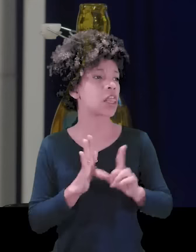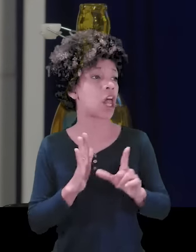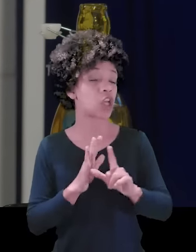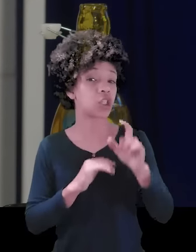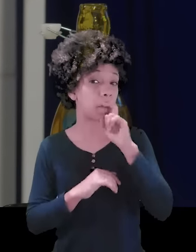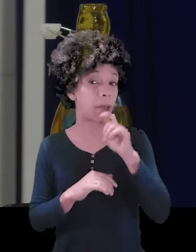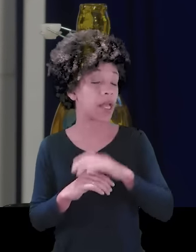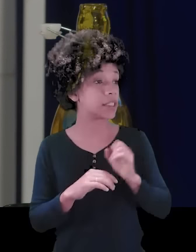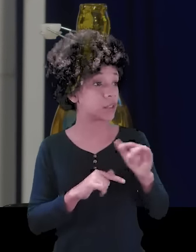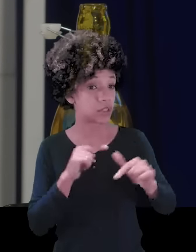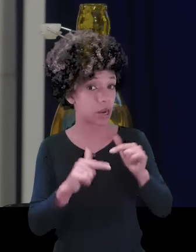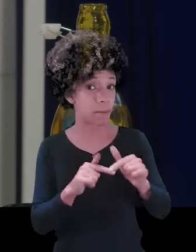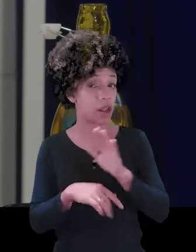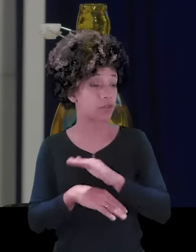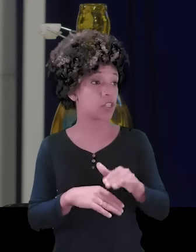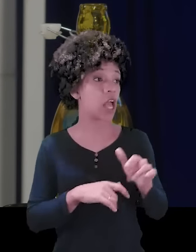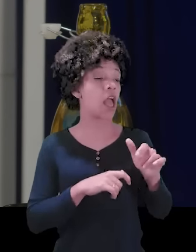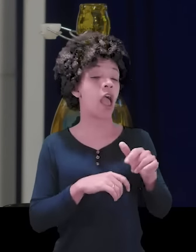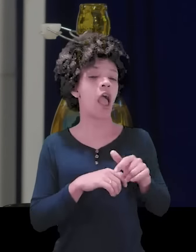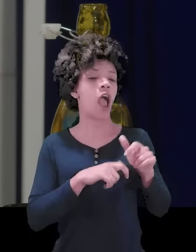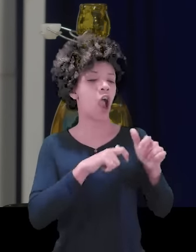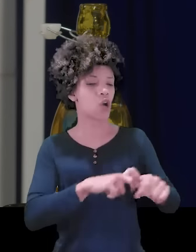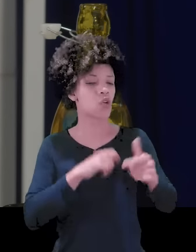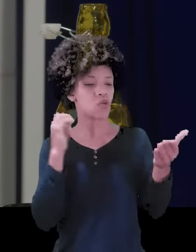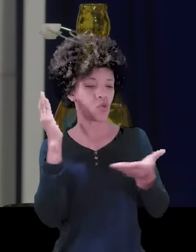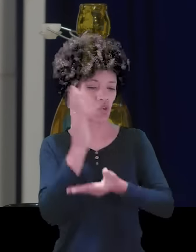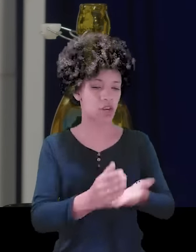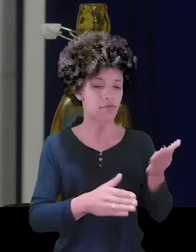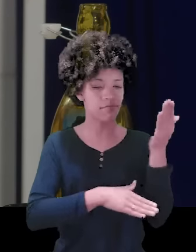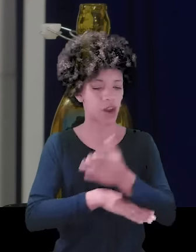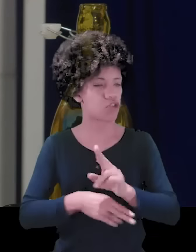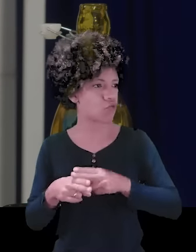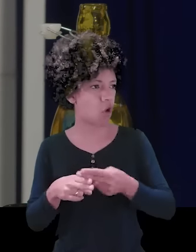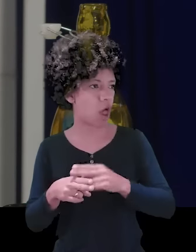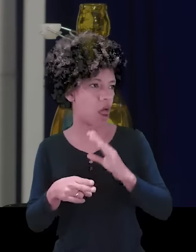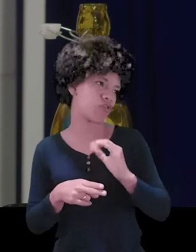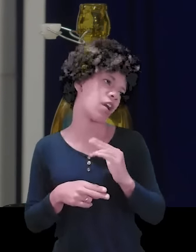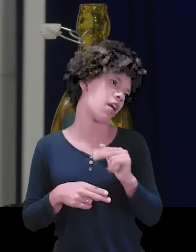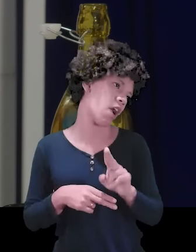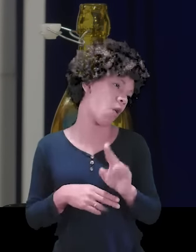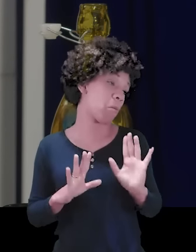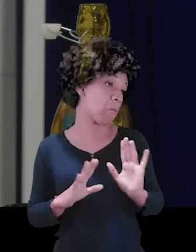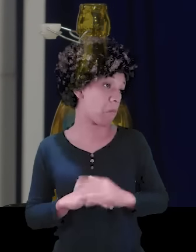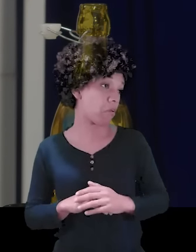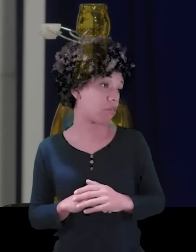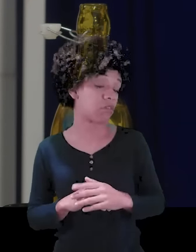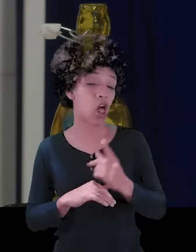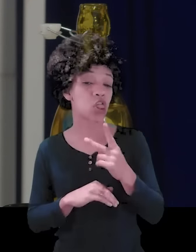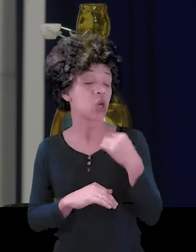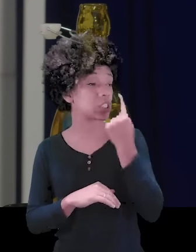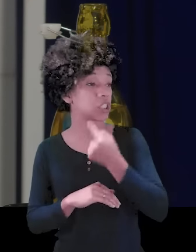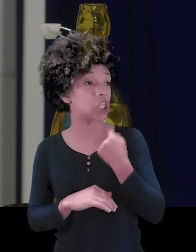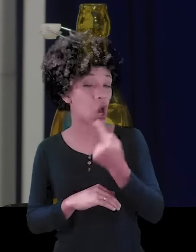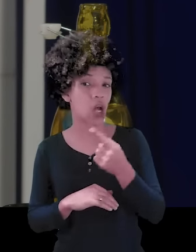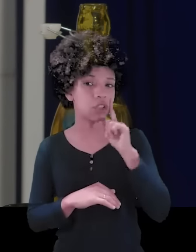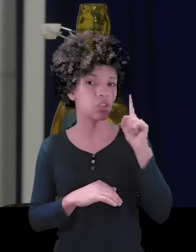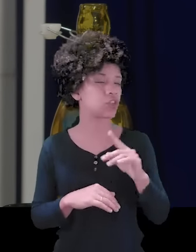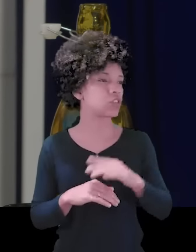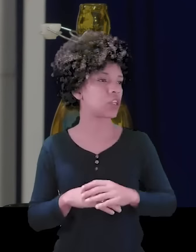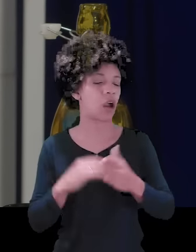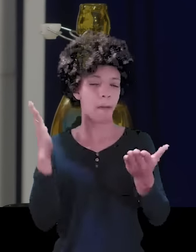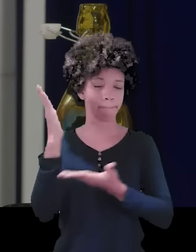se o trabalho infantil A pessoa cortar cacau no chão com entendeu 12 horas por dia